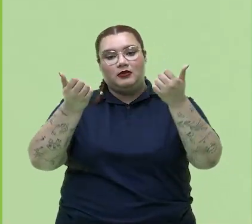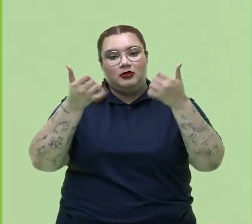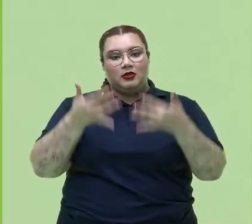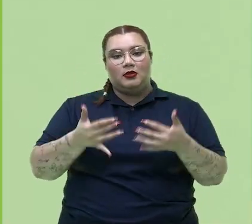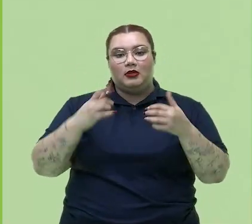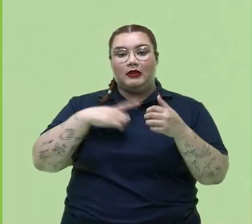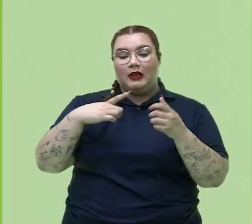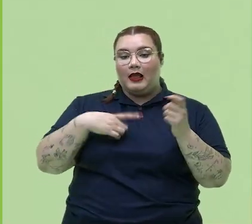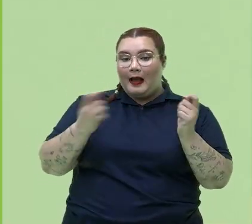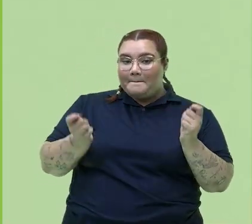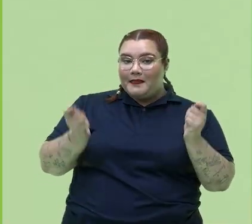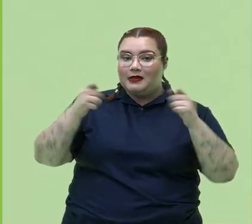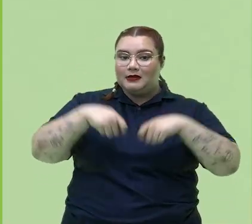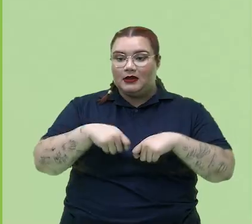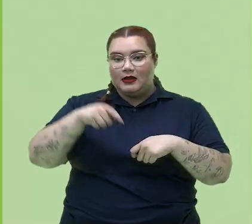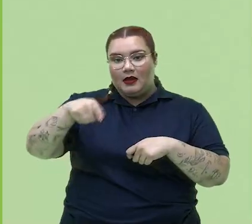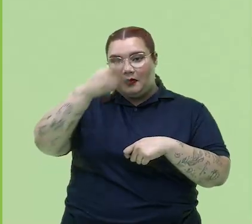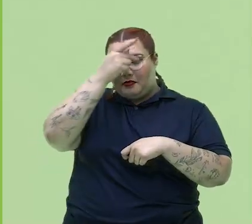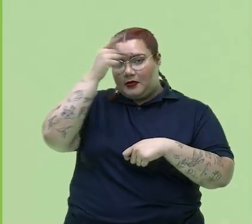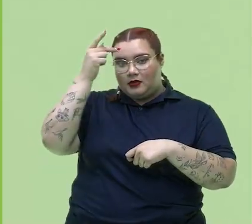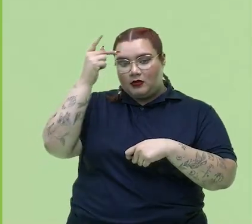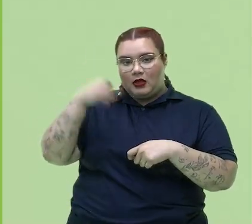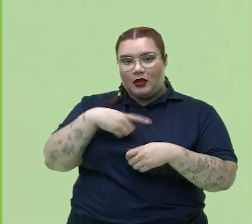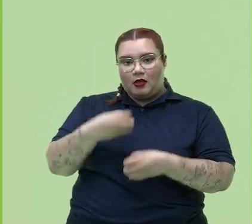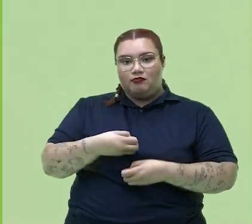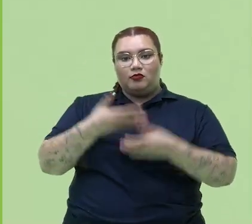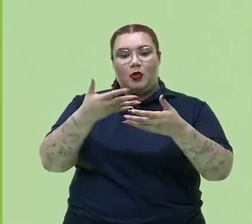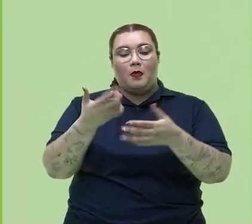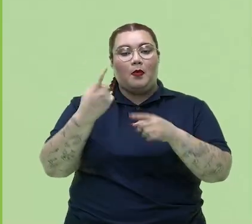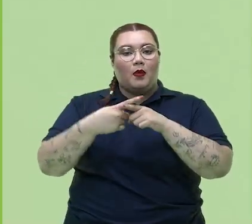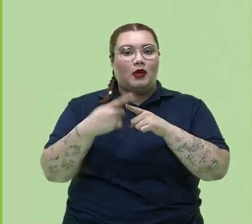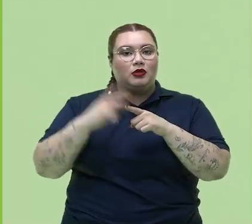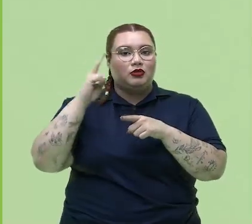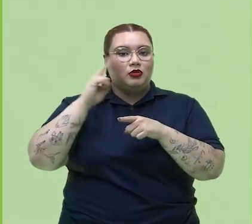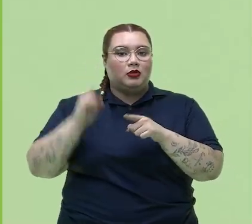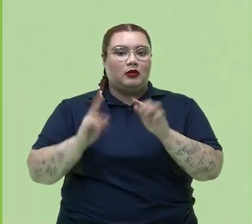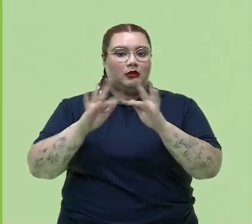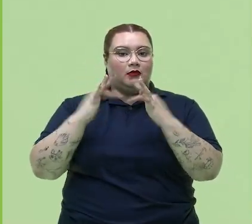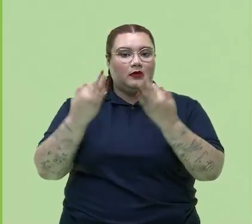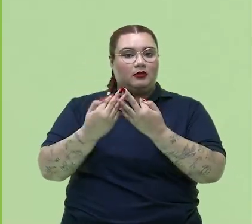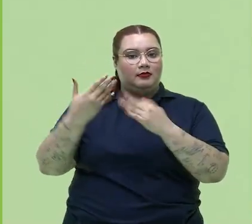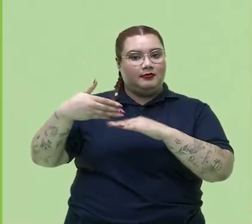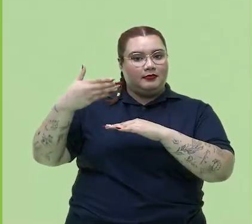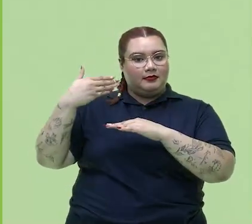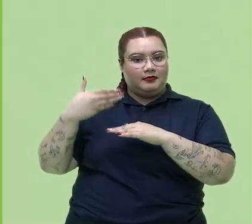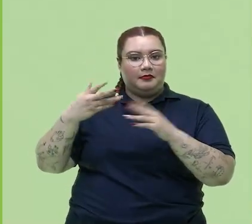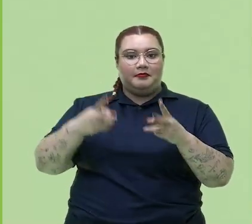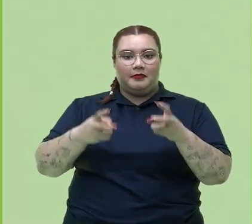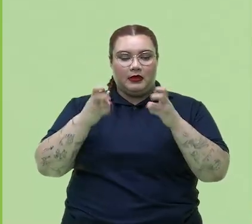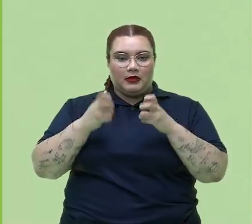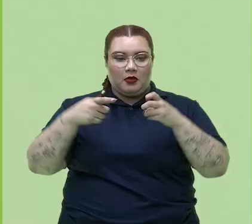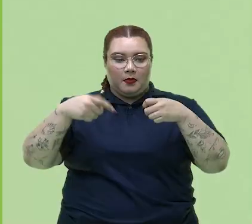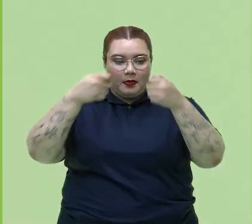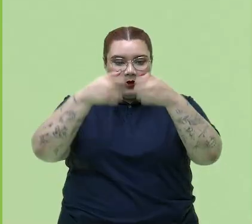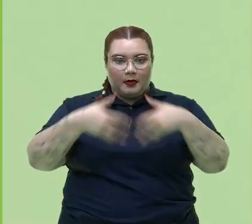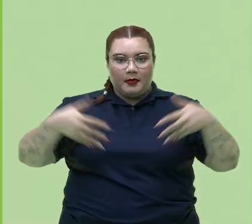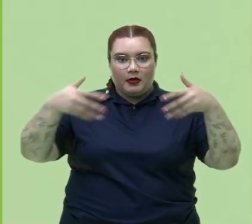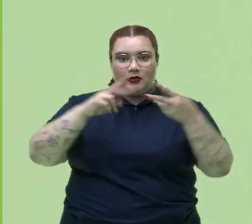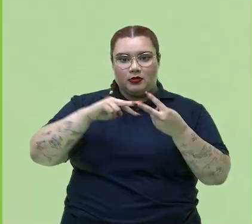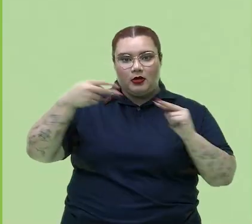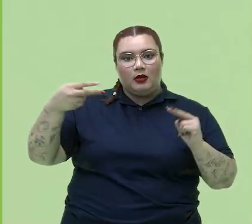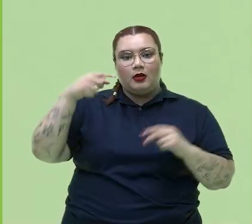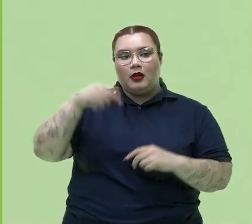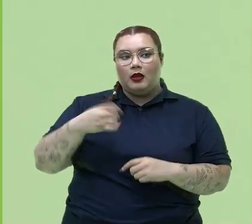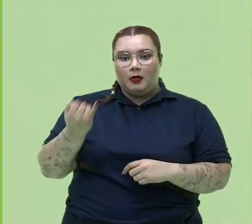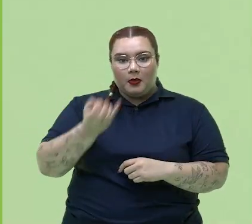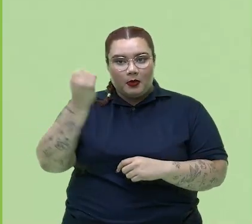potencialidade, né, desse indivíduo desenvolver por causa do histórico familiar. Olha aí como o mapeamento genético está sendo